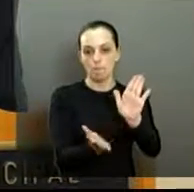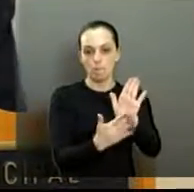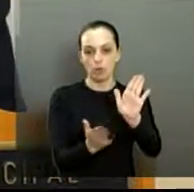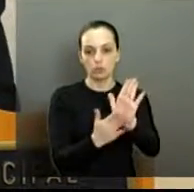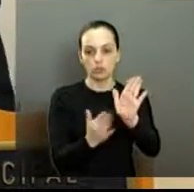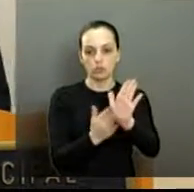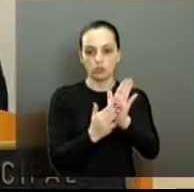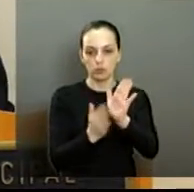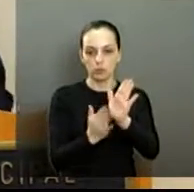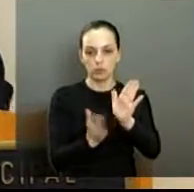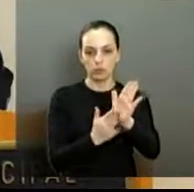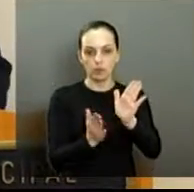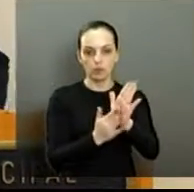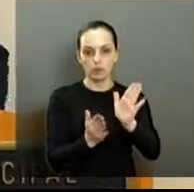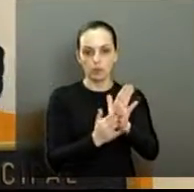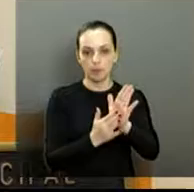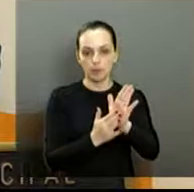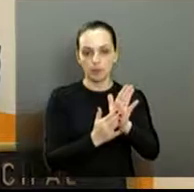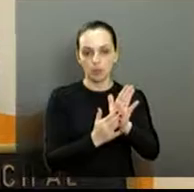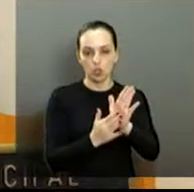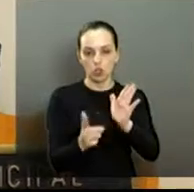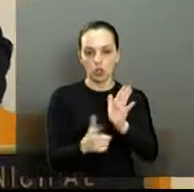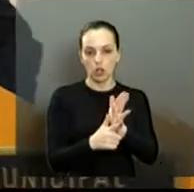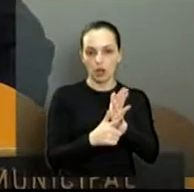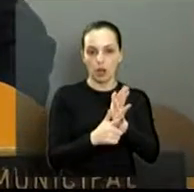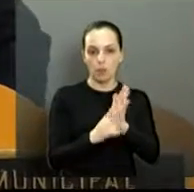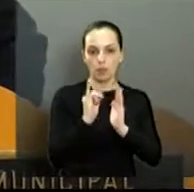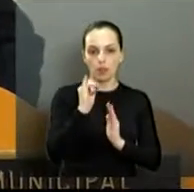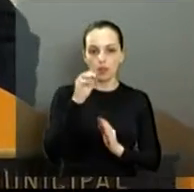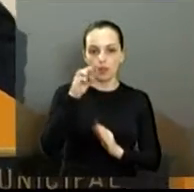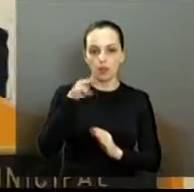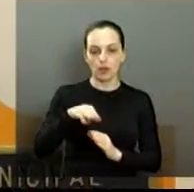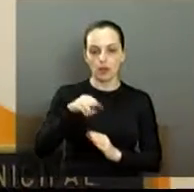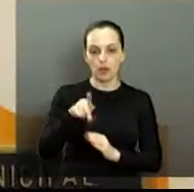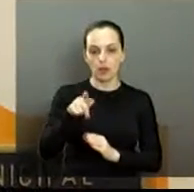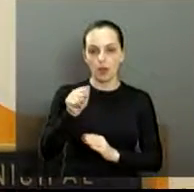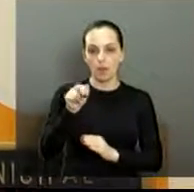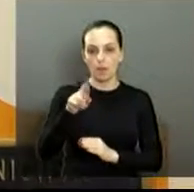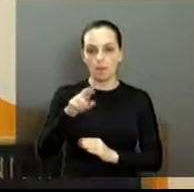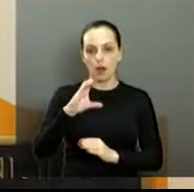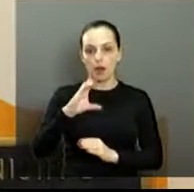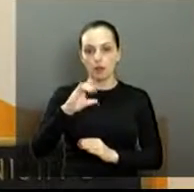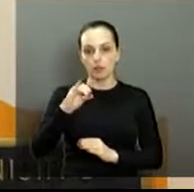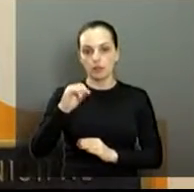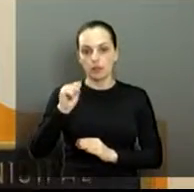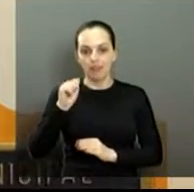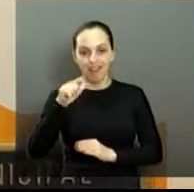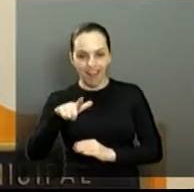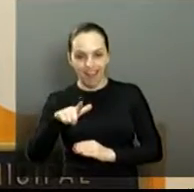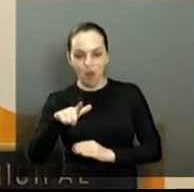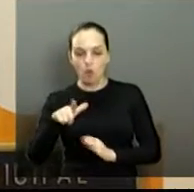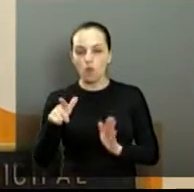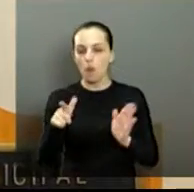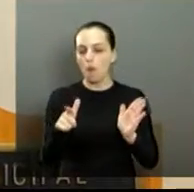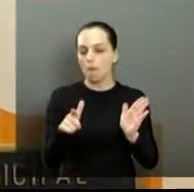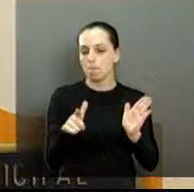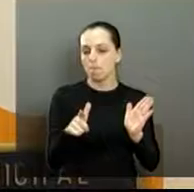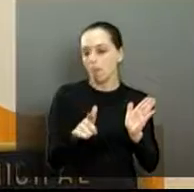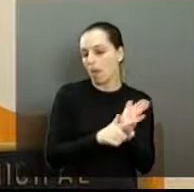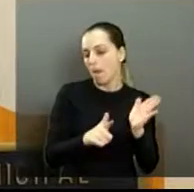realmente essa matéria de parcela aqui eu acho que foi uma matéria até oportunista acho que não tem certeza que é